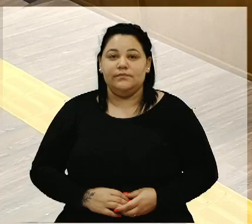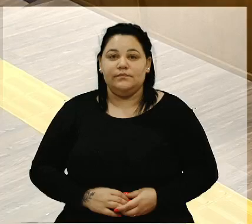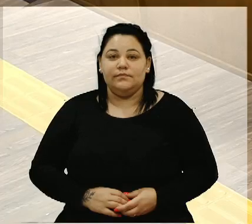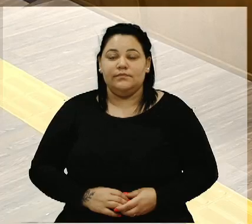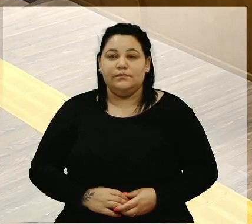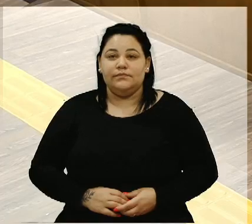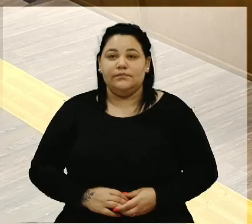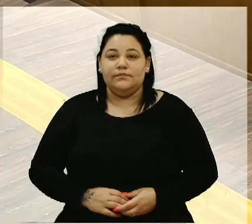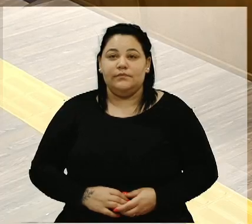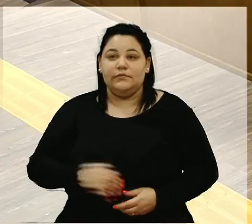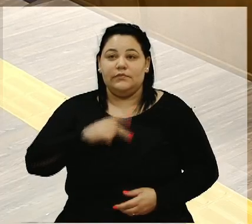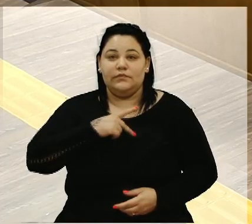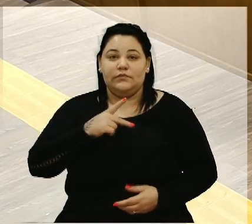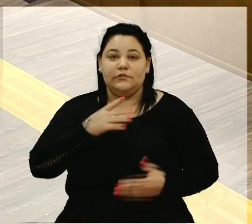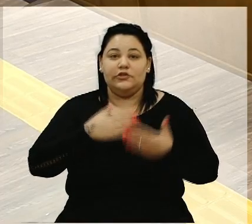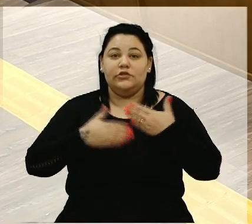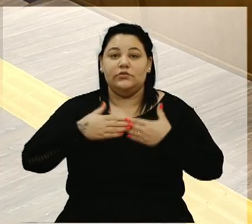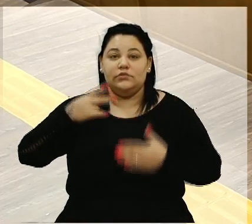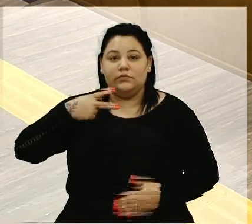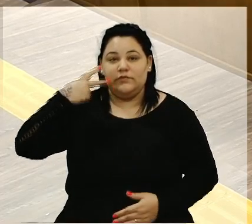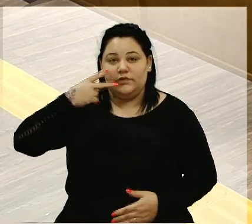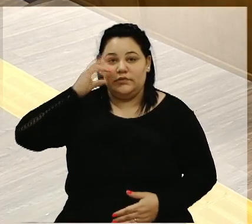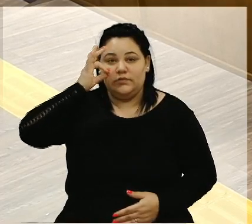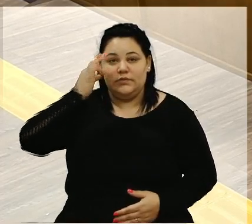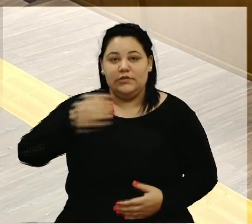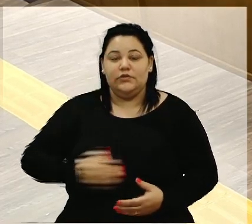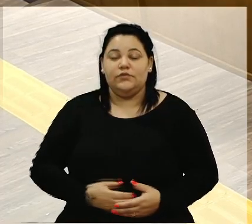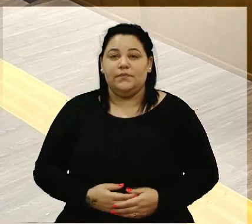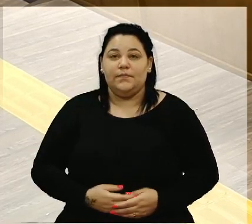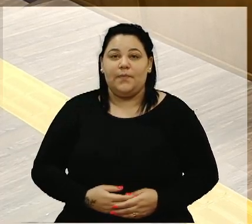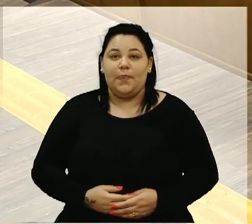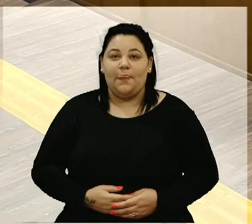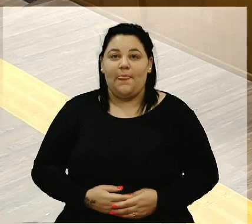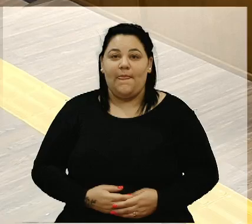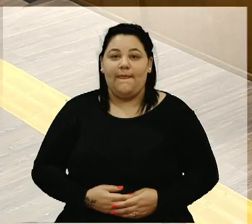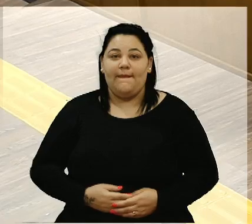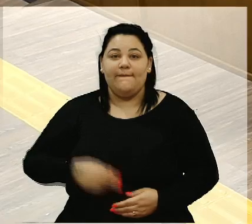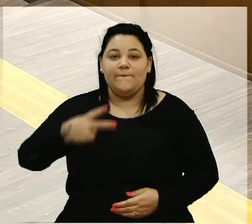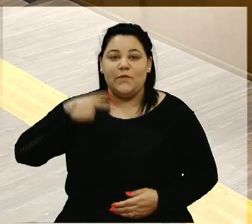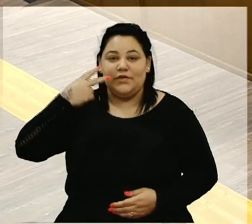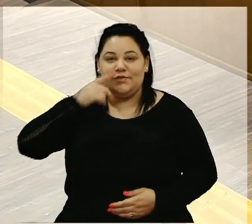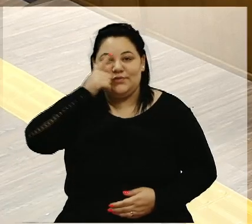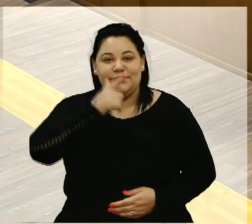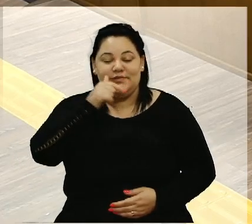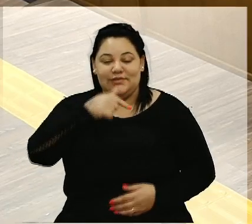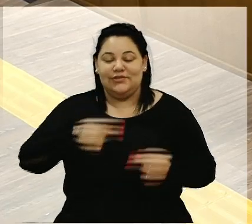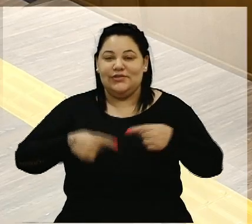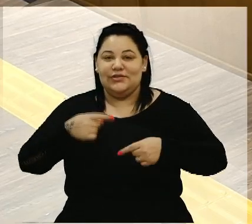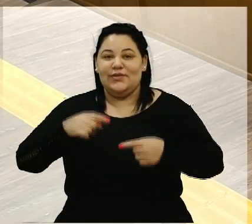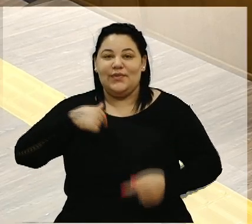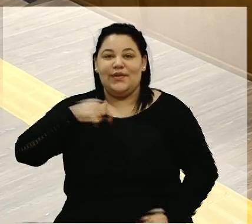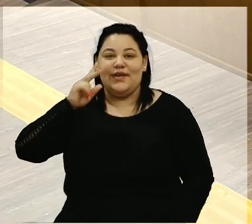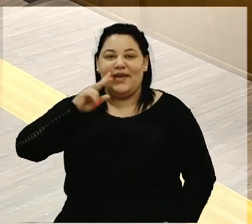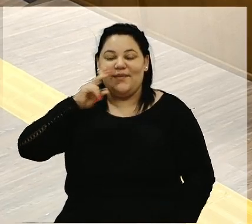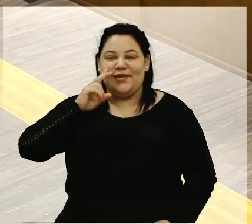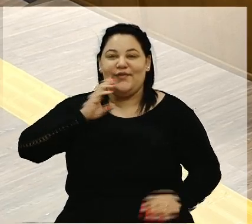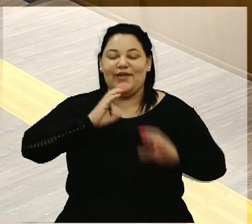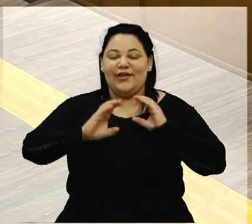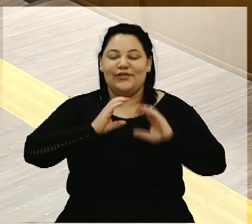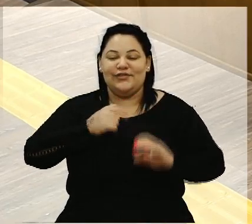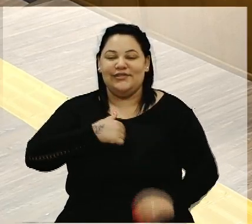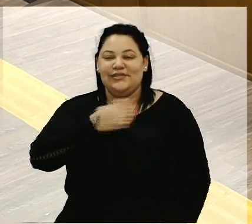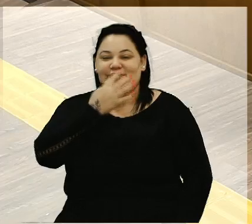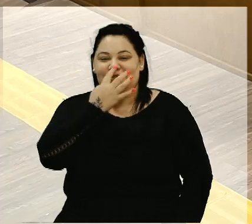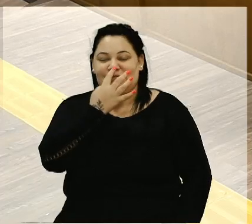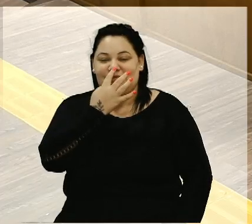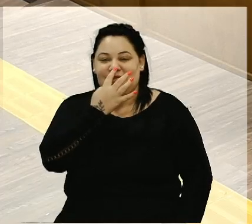Senhora presidente, senhoras e senhores vereadores, vereador Lucas, nesse debate eu lembrei de um cantor que eu admiro muito, Humberto